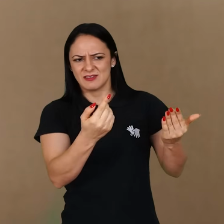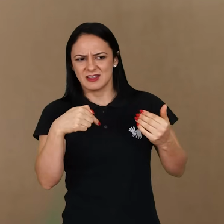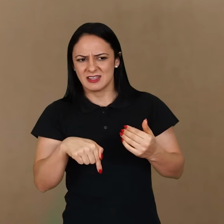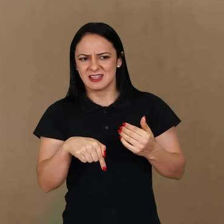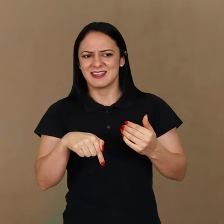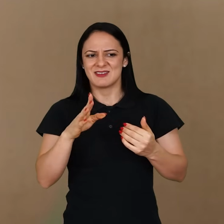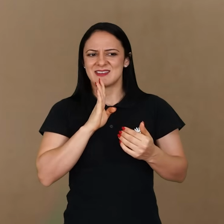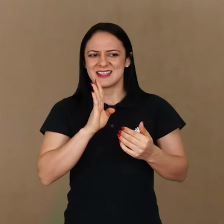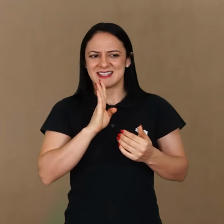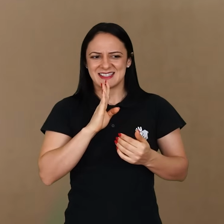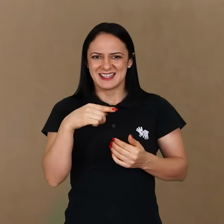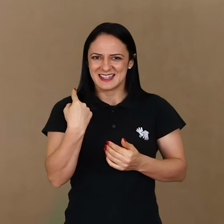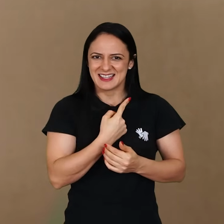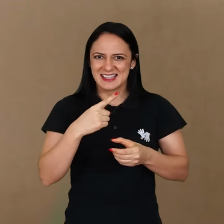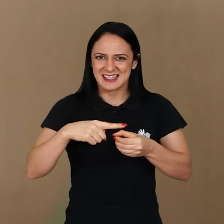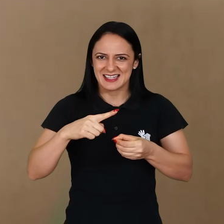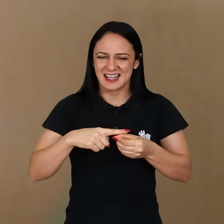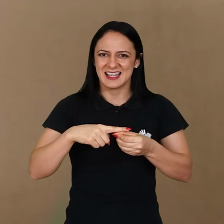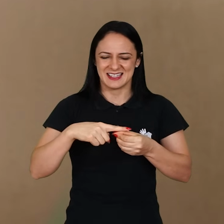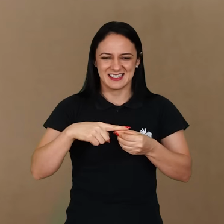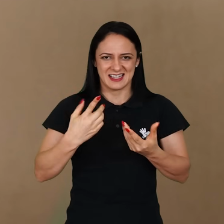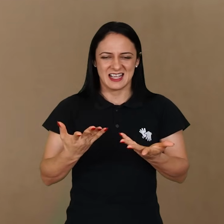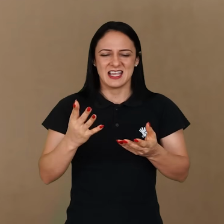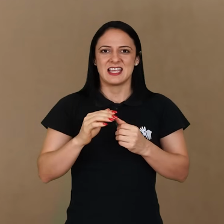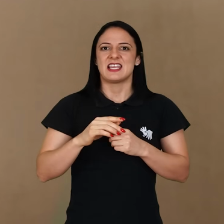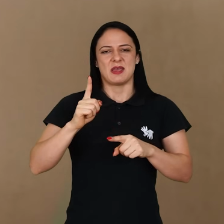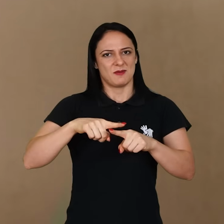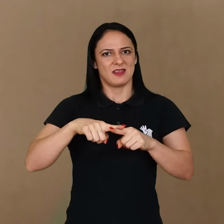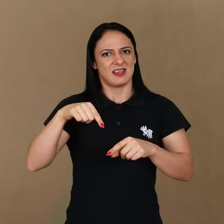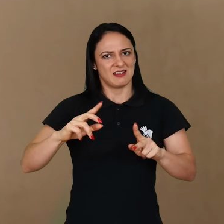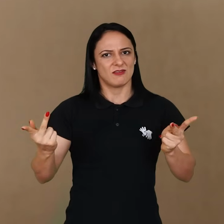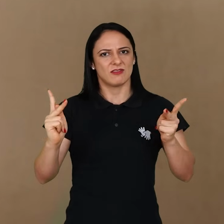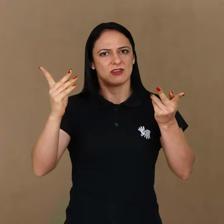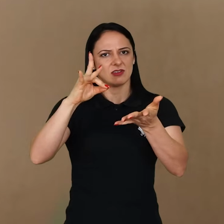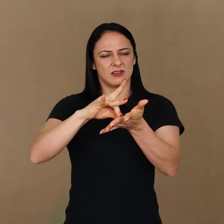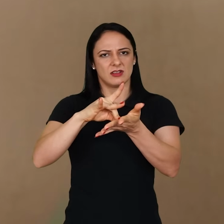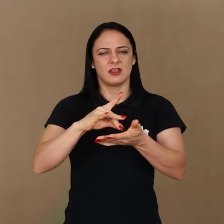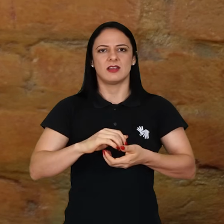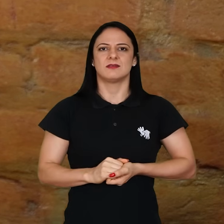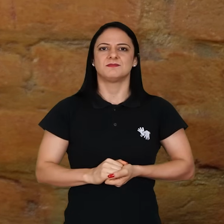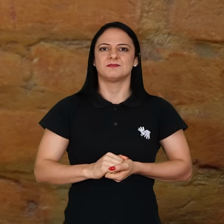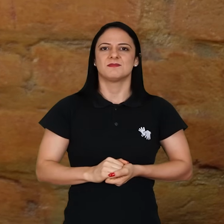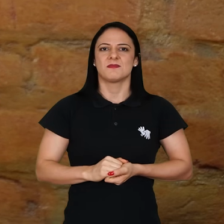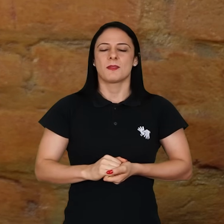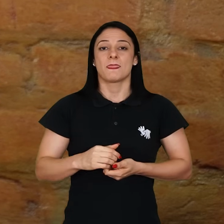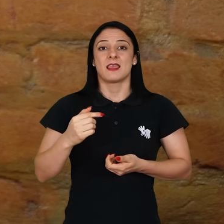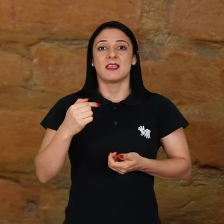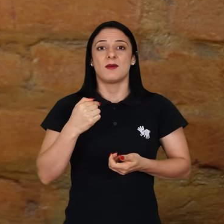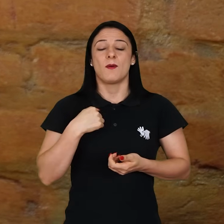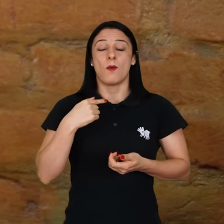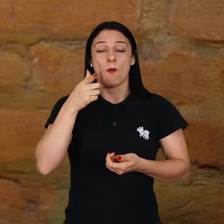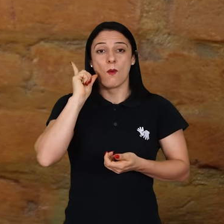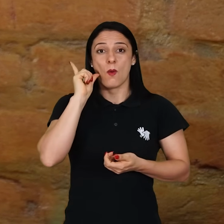vindo visitar o que nós temos aqui, o que a gente vê todos os dias, é porque algo de valor existe aqui. Eu acabei de